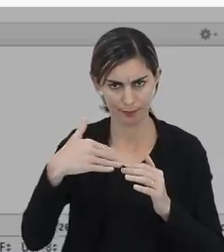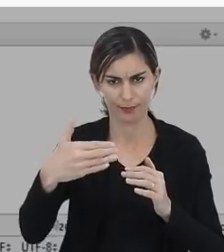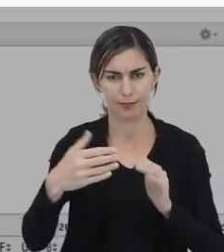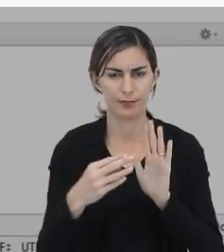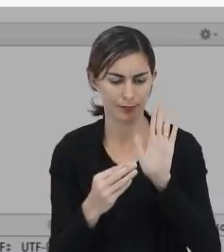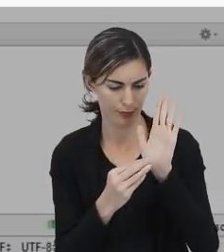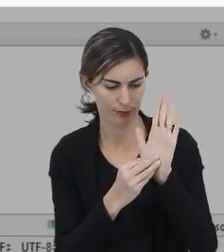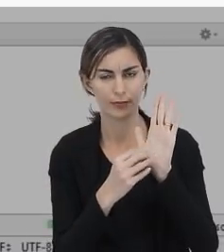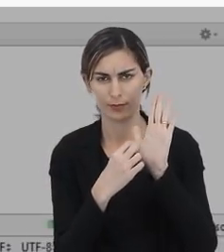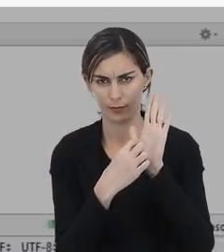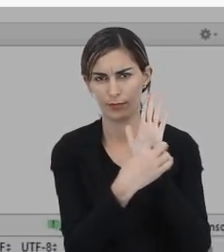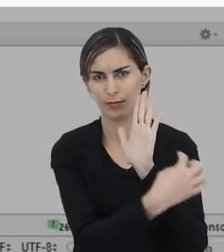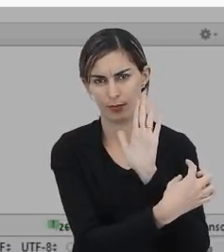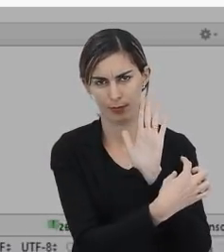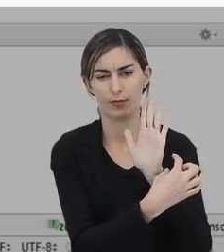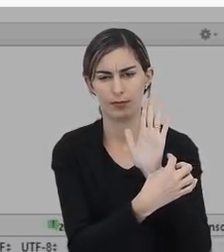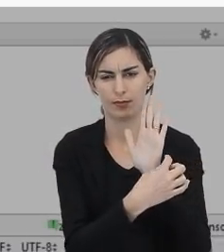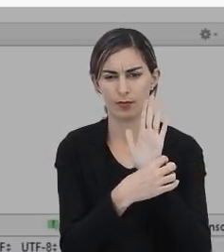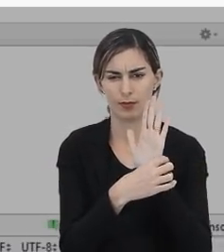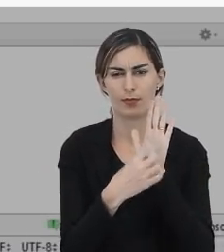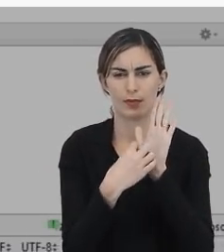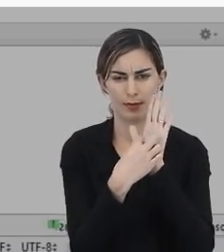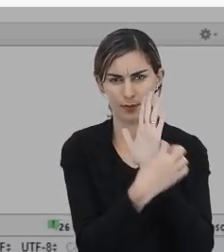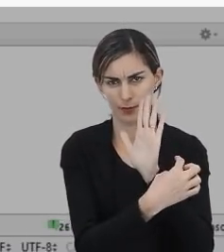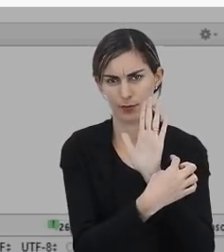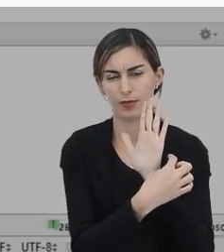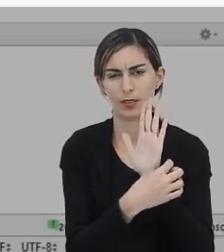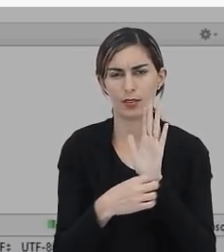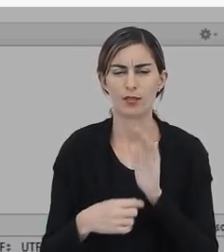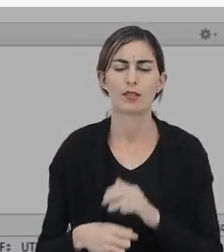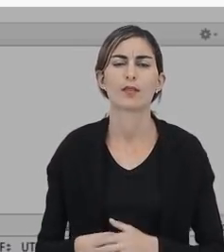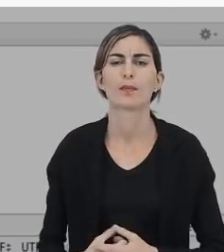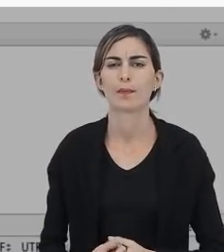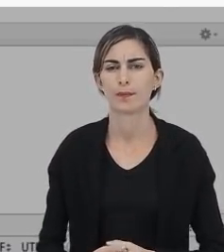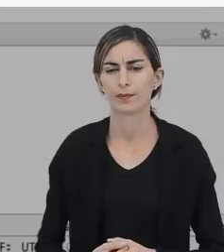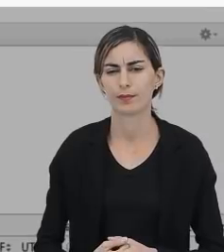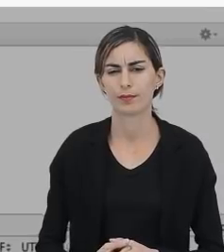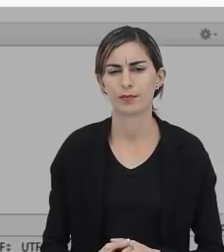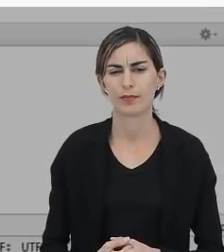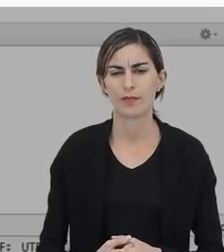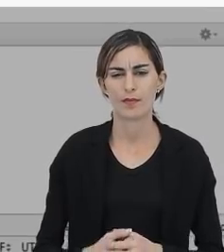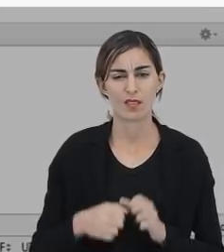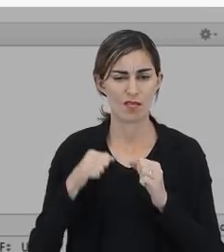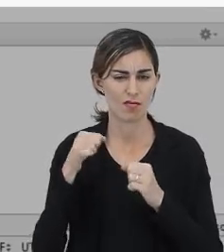a partir daqui, a partir dessa bandeira, desse case 20 aqui.